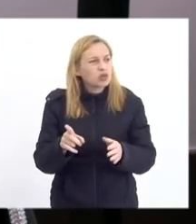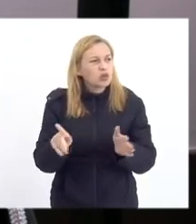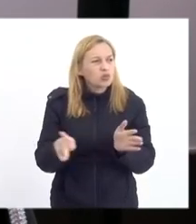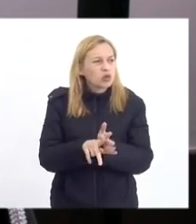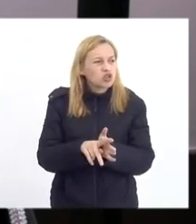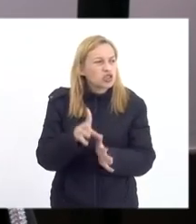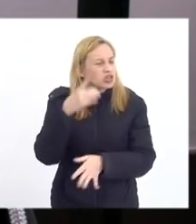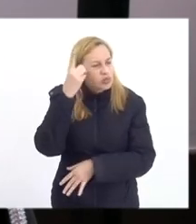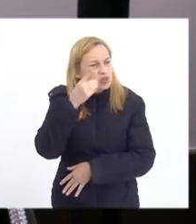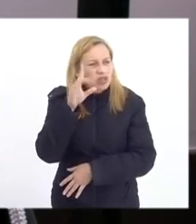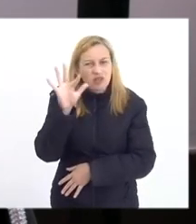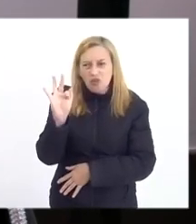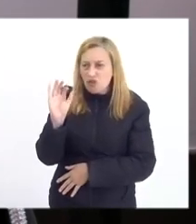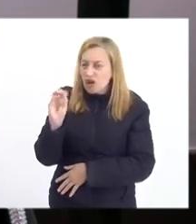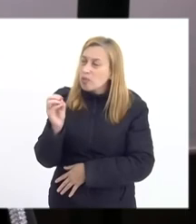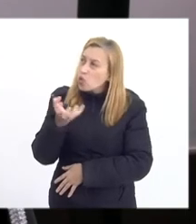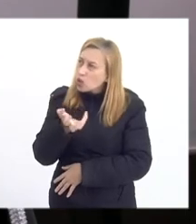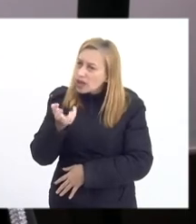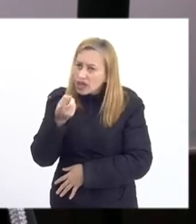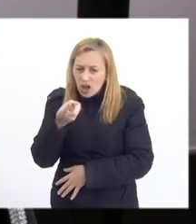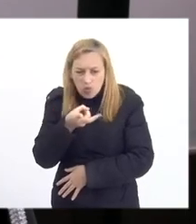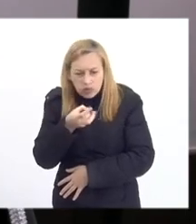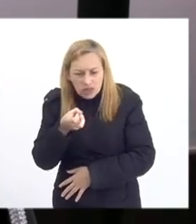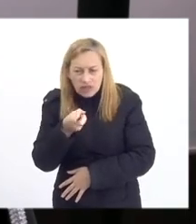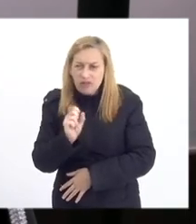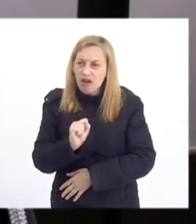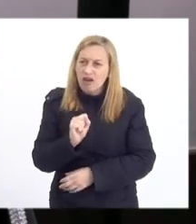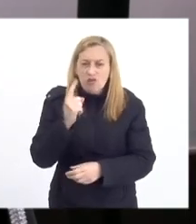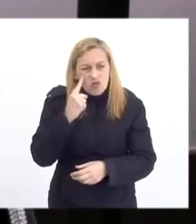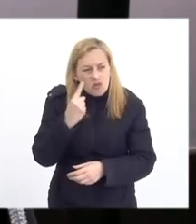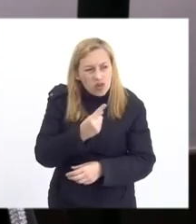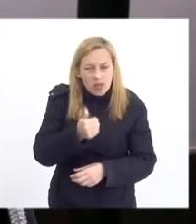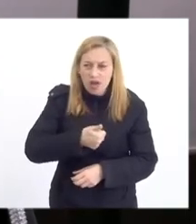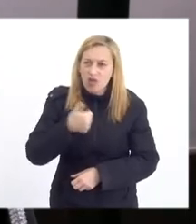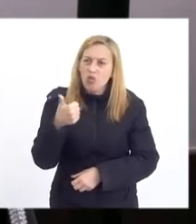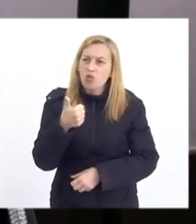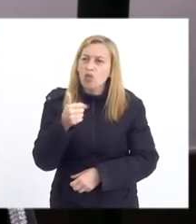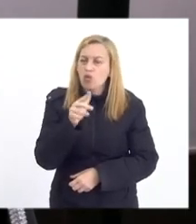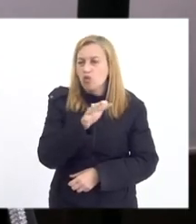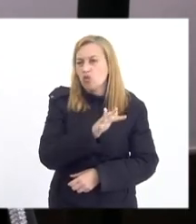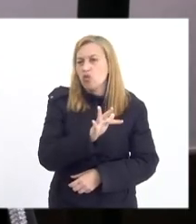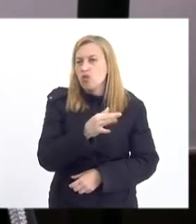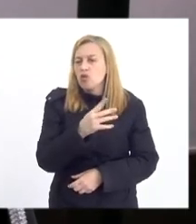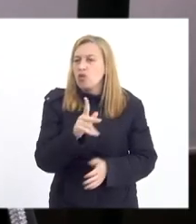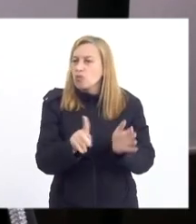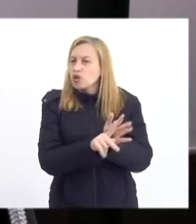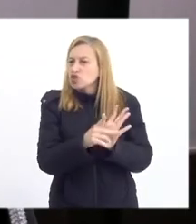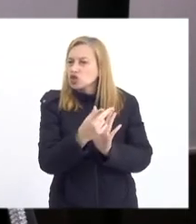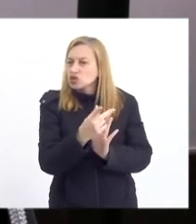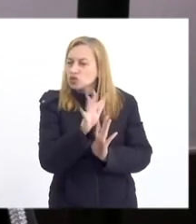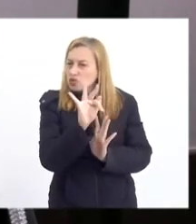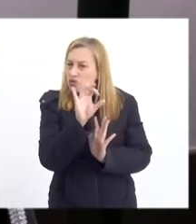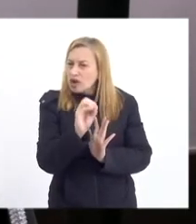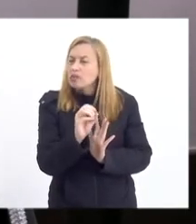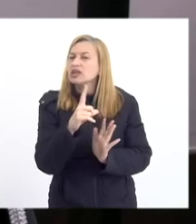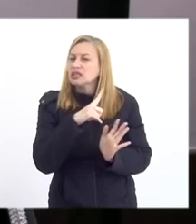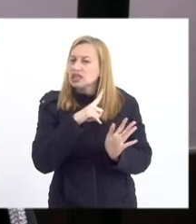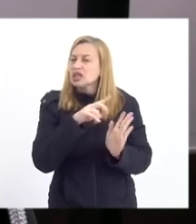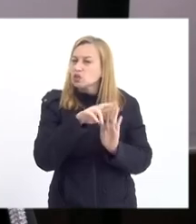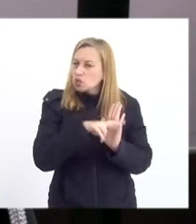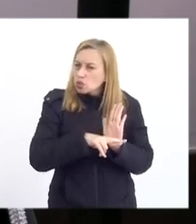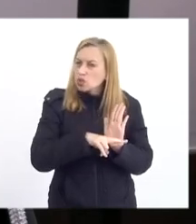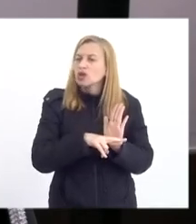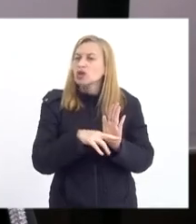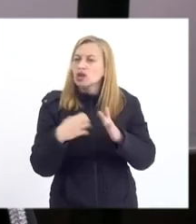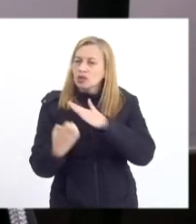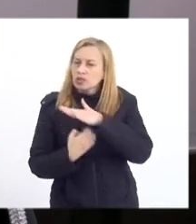deputado Fábio Silva. Por isso que eu queria voltar ao projeto do deputado Fábio Silva, que também há no regulamento da